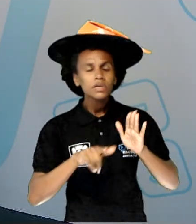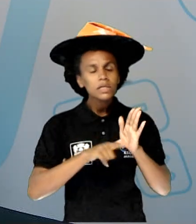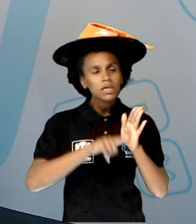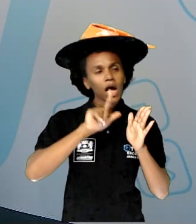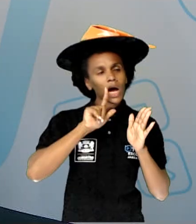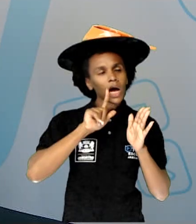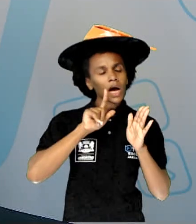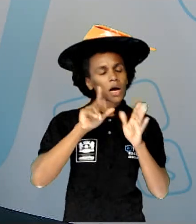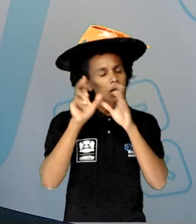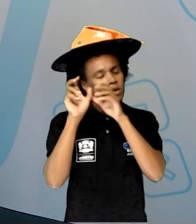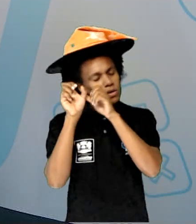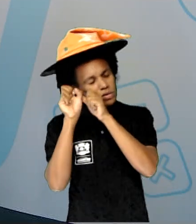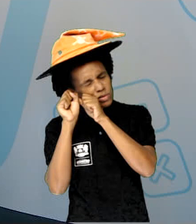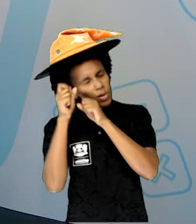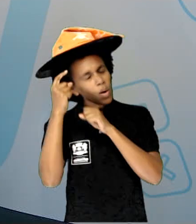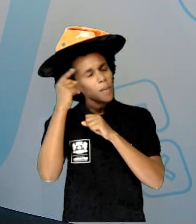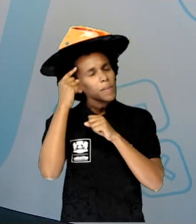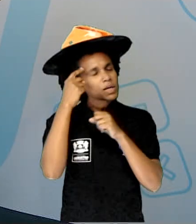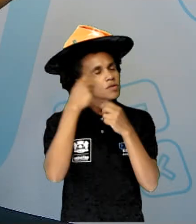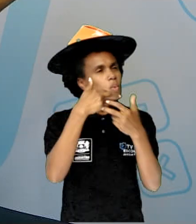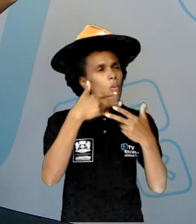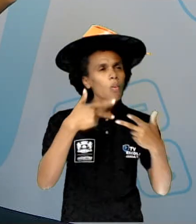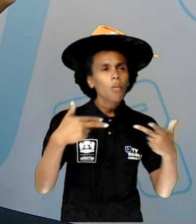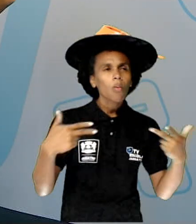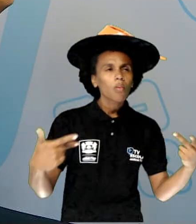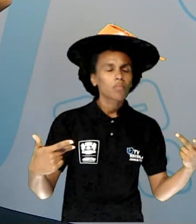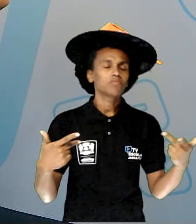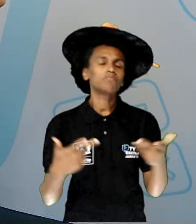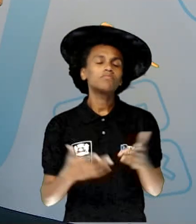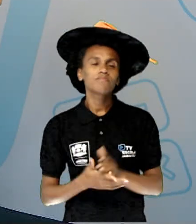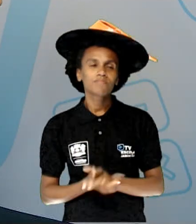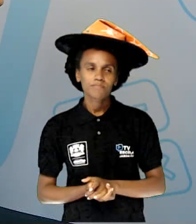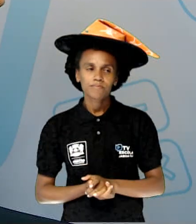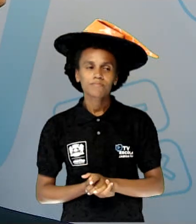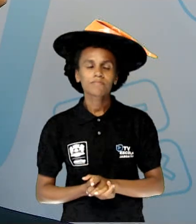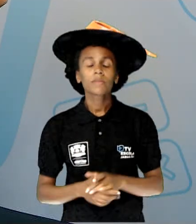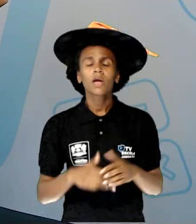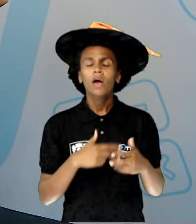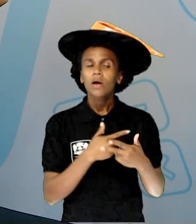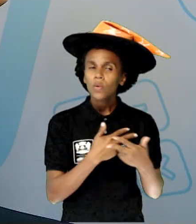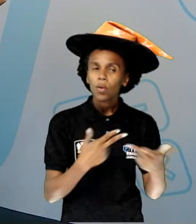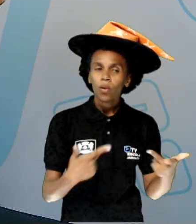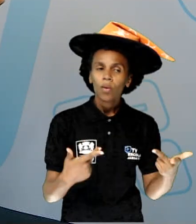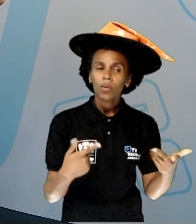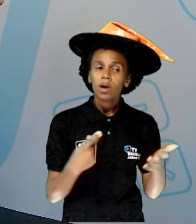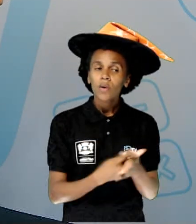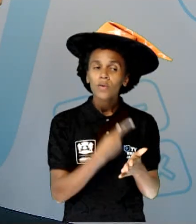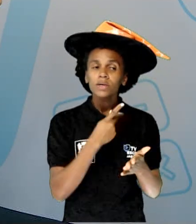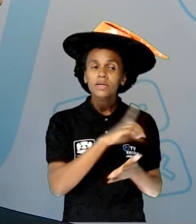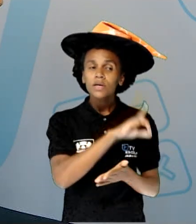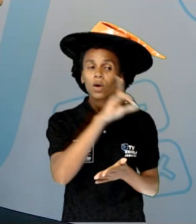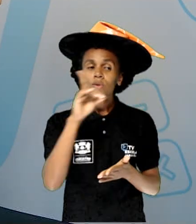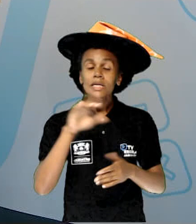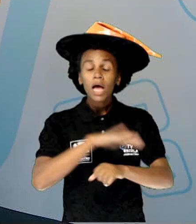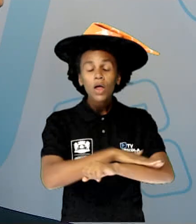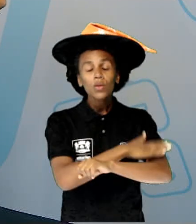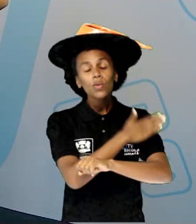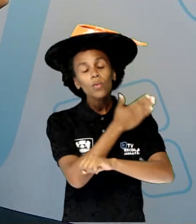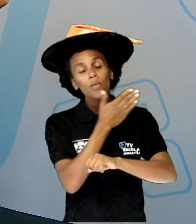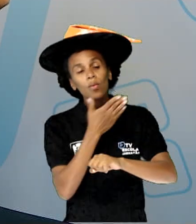montão de coisa professora eu penso nas coisas que aconteceram dia inteirinho comigo